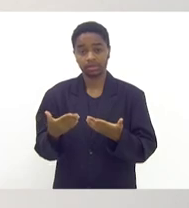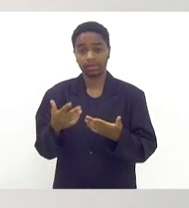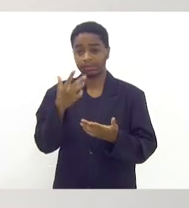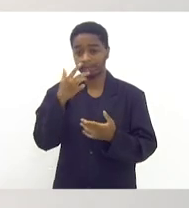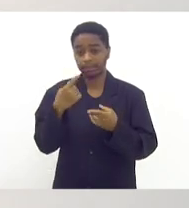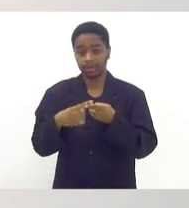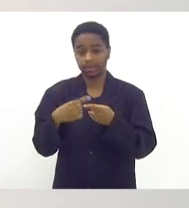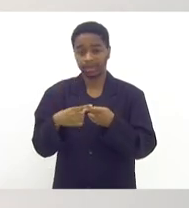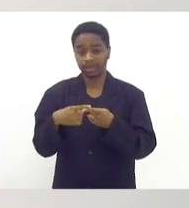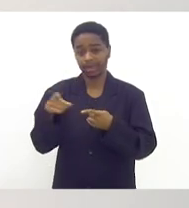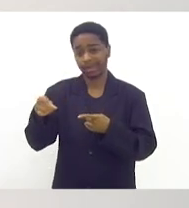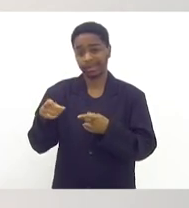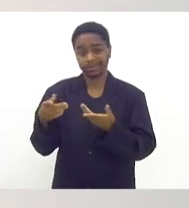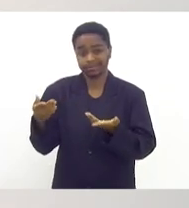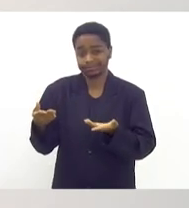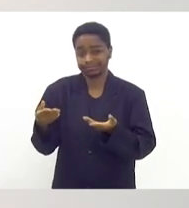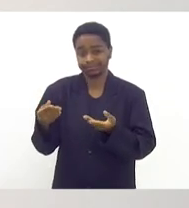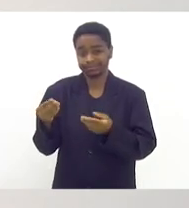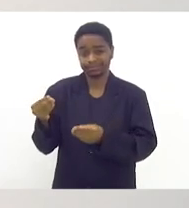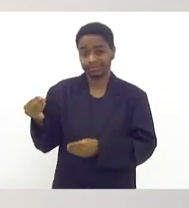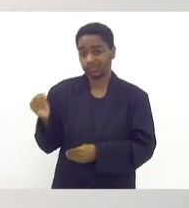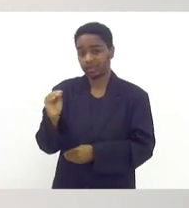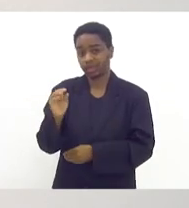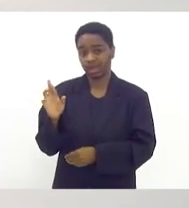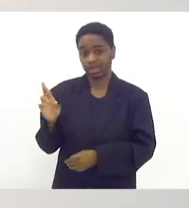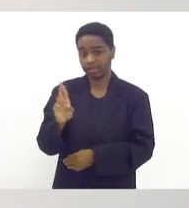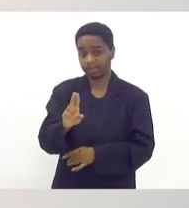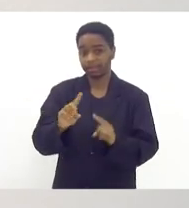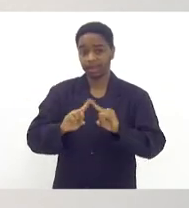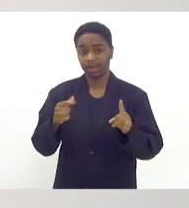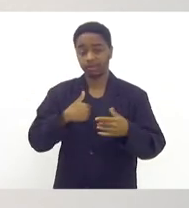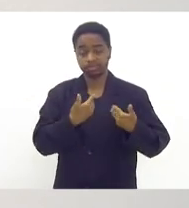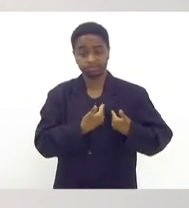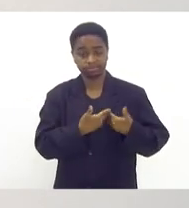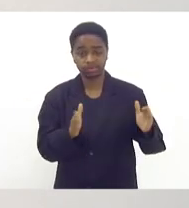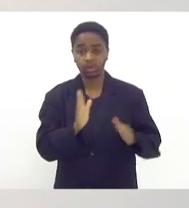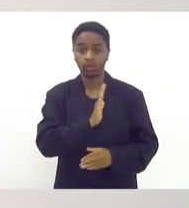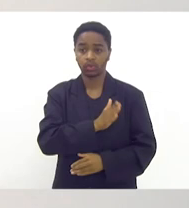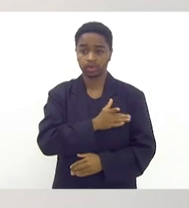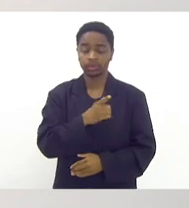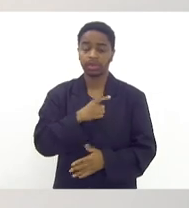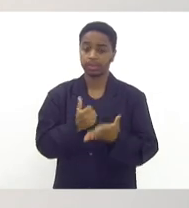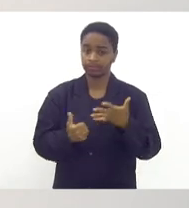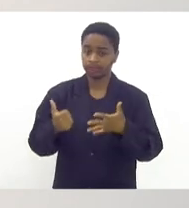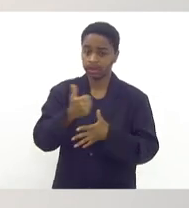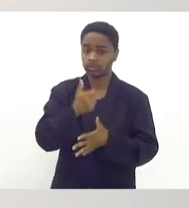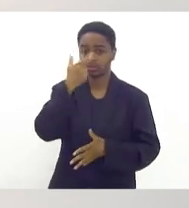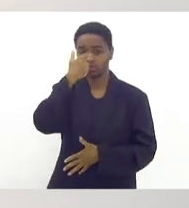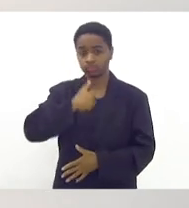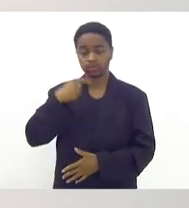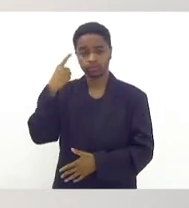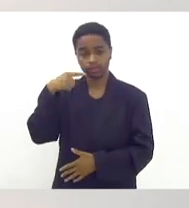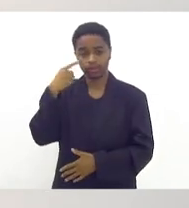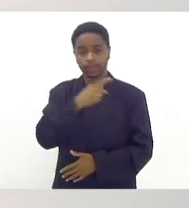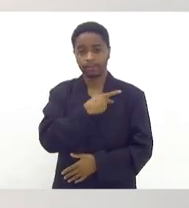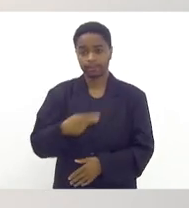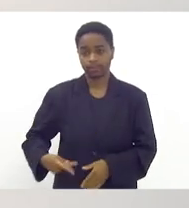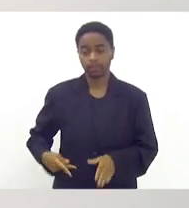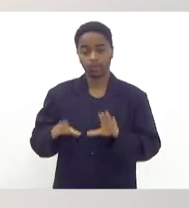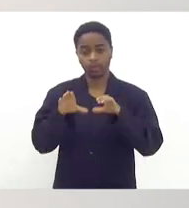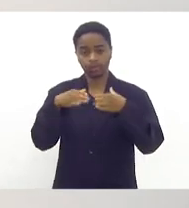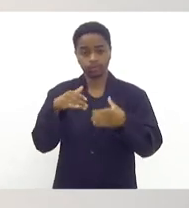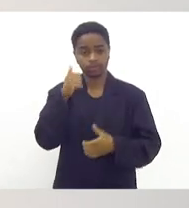piranha né tadinha enfim eh mas tô aqui abrindo meu coração sou privilegiada sou advogada presidente da Comissão da